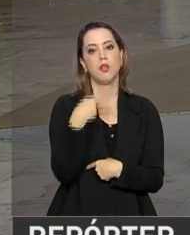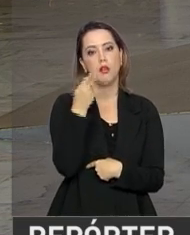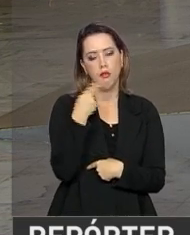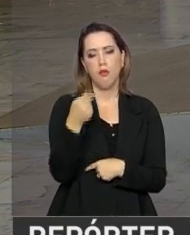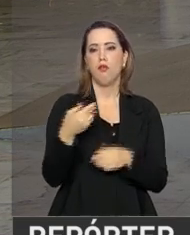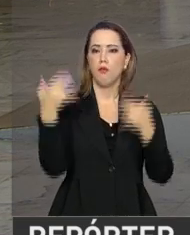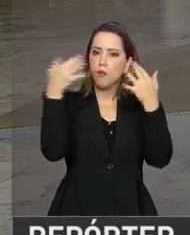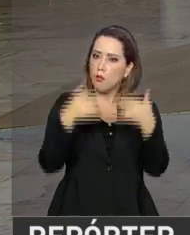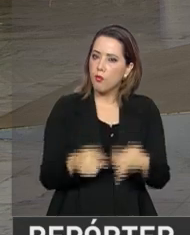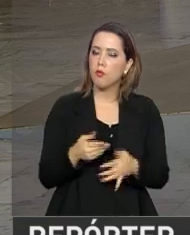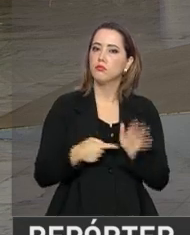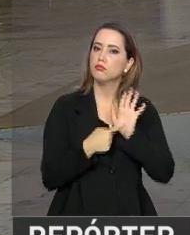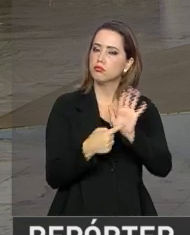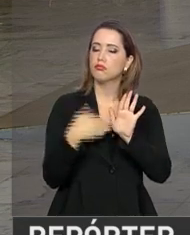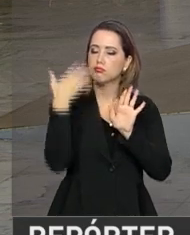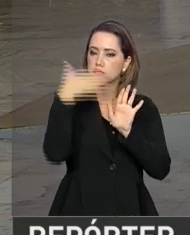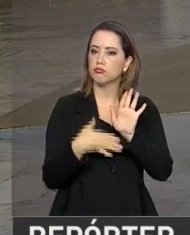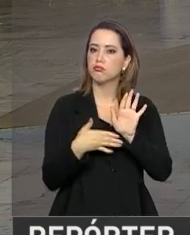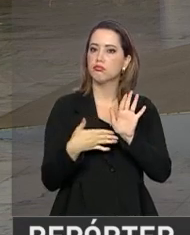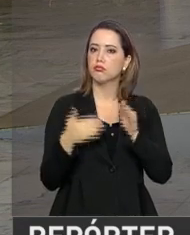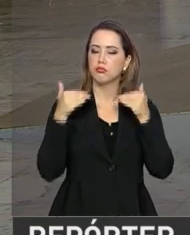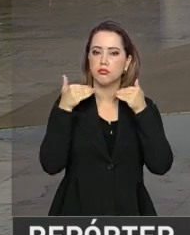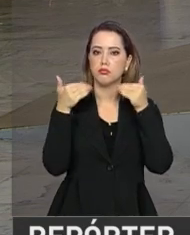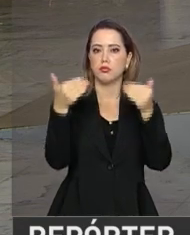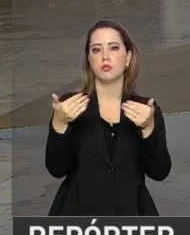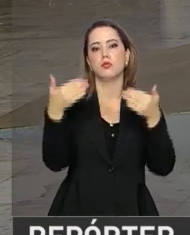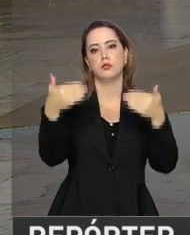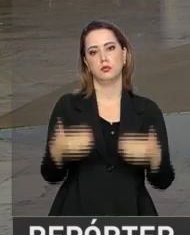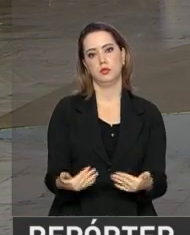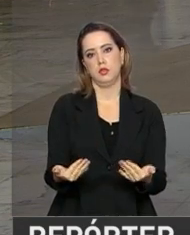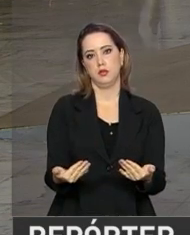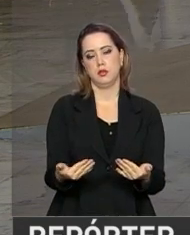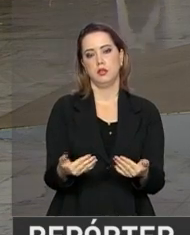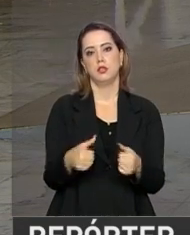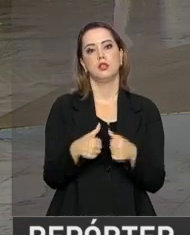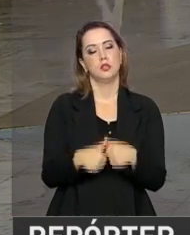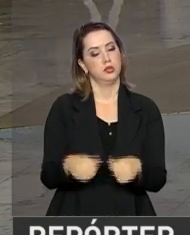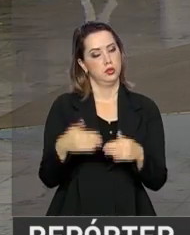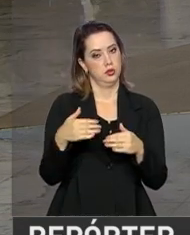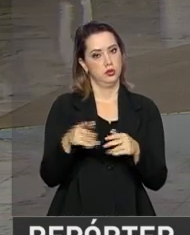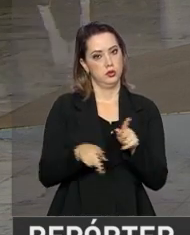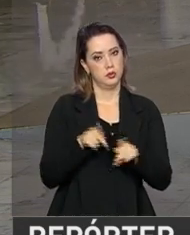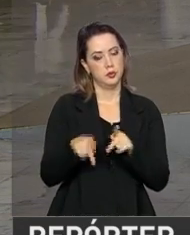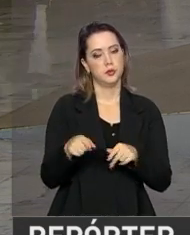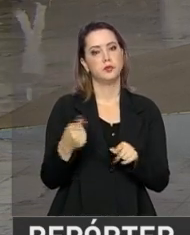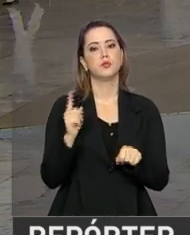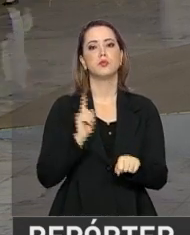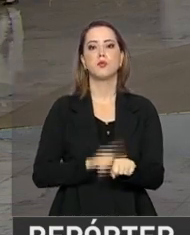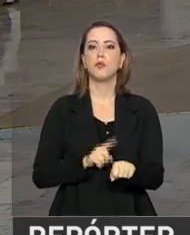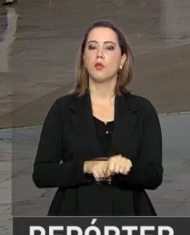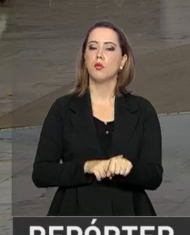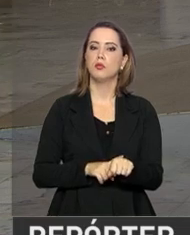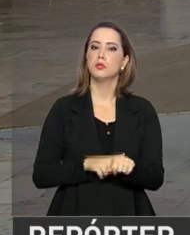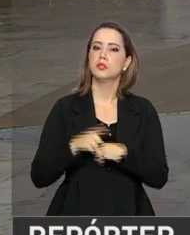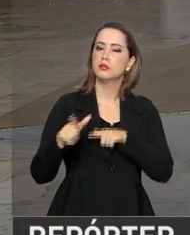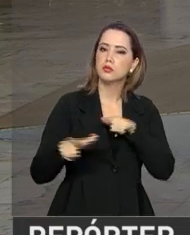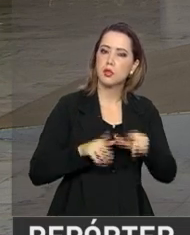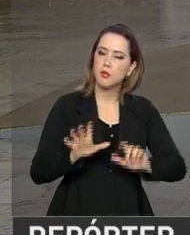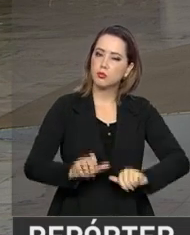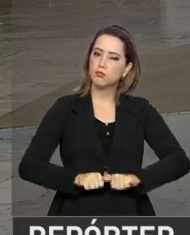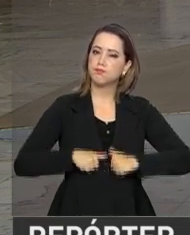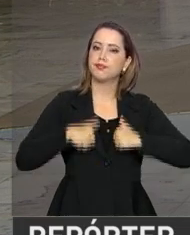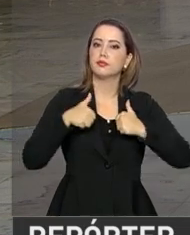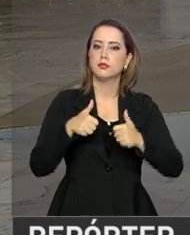do povo brasileiro ele afirmou ainda que no instante em que se faz um esforço extraordinário aí em favor do Brasil para